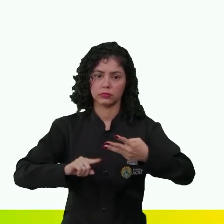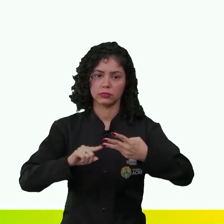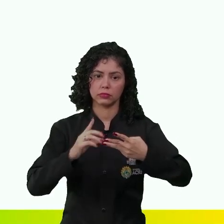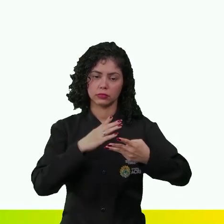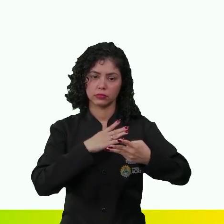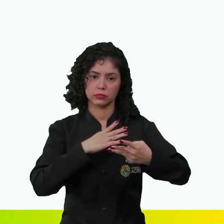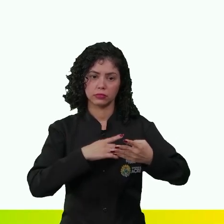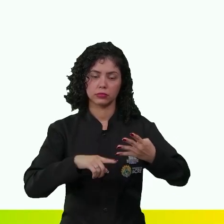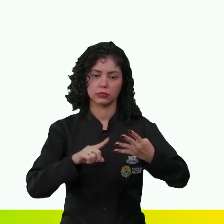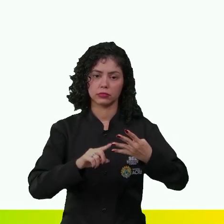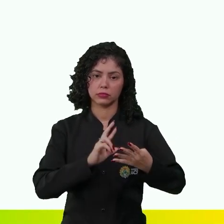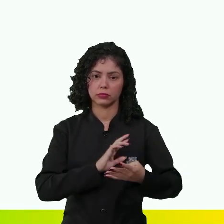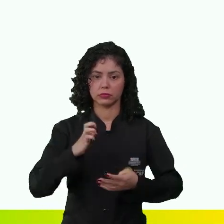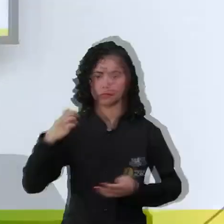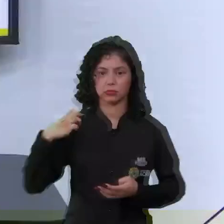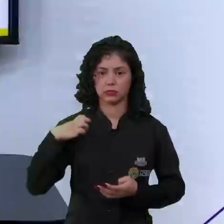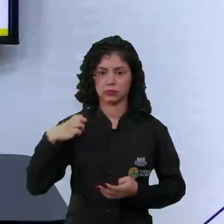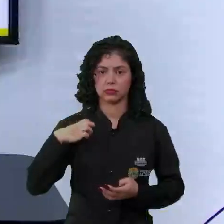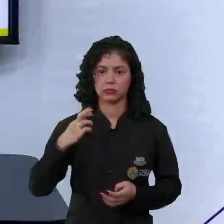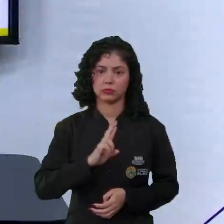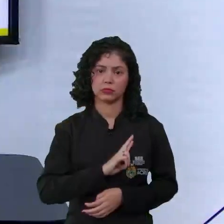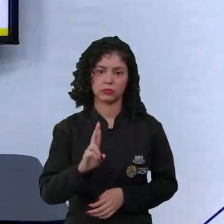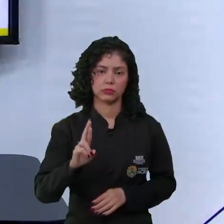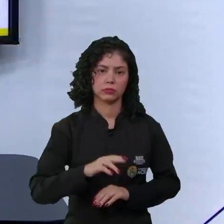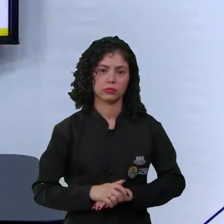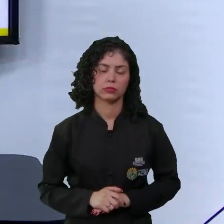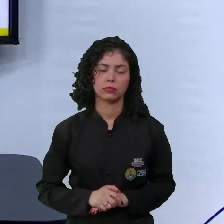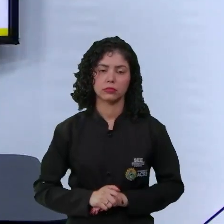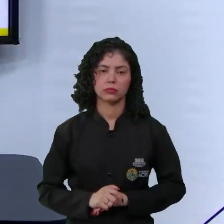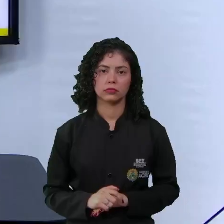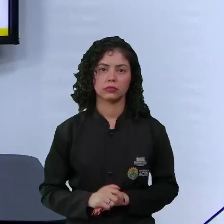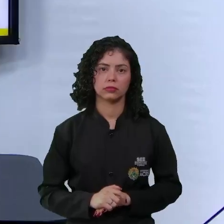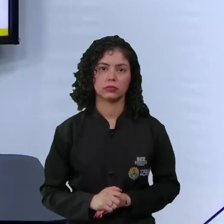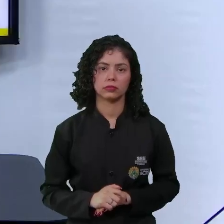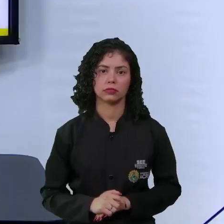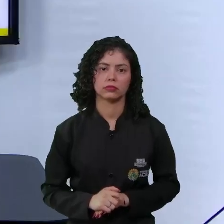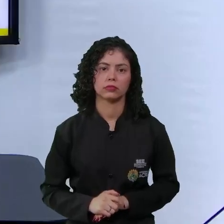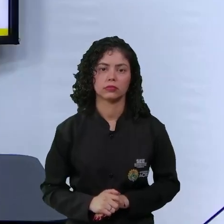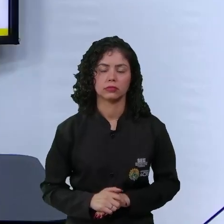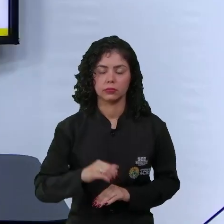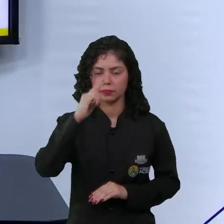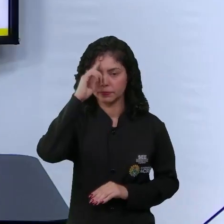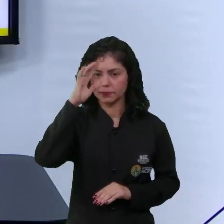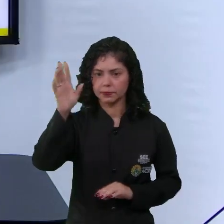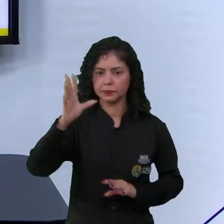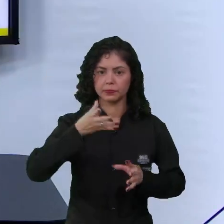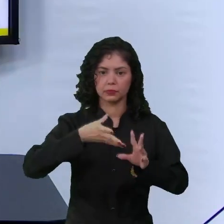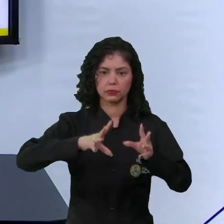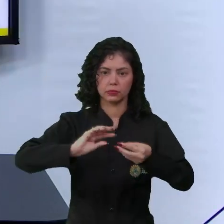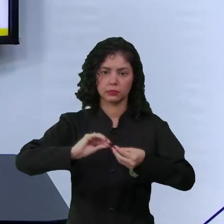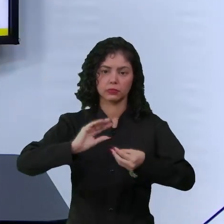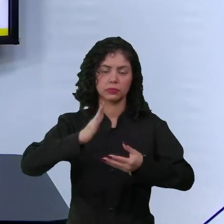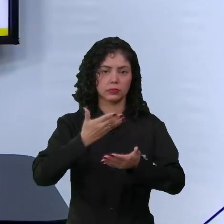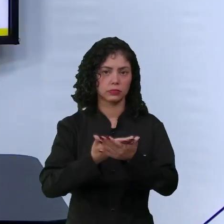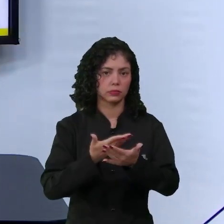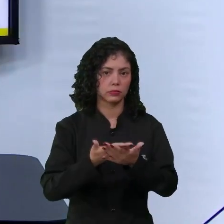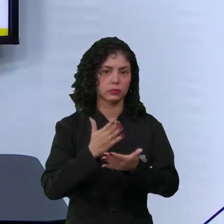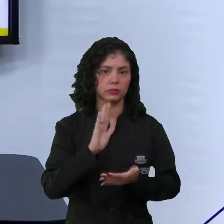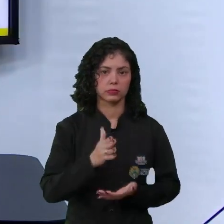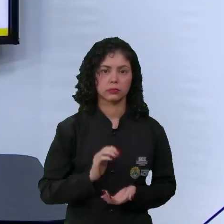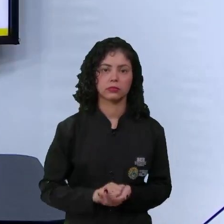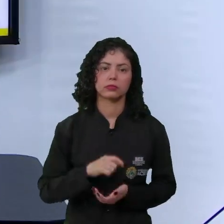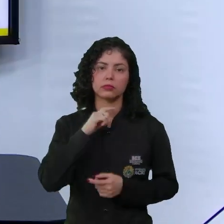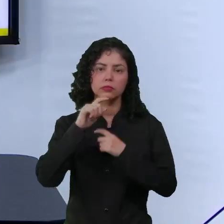étnica. De forma bem resumida aqui, só para a gente ter esse vislumbre porque isso já fizemos em aulas anteriores. Está